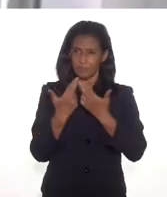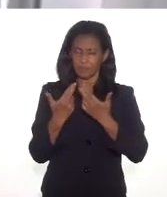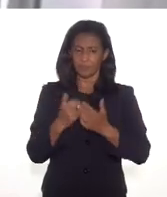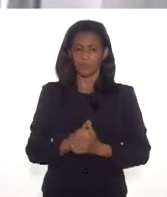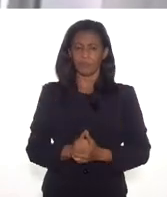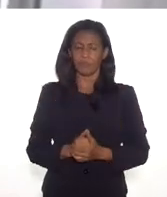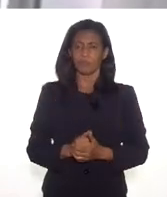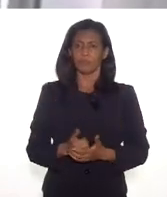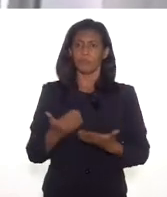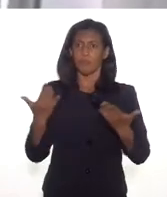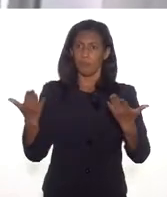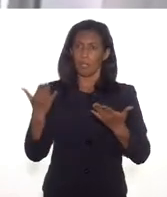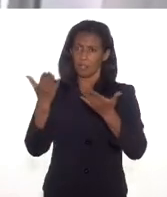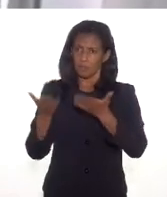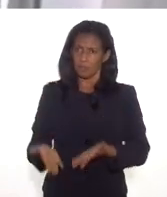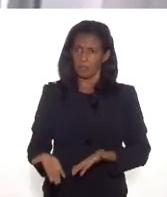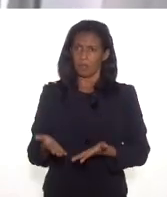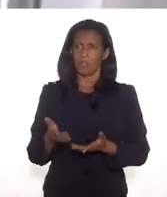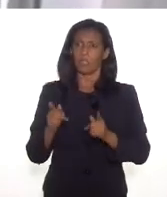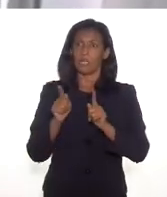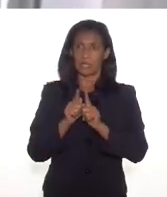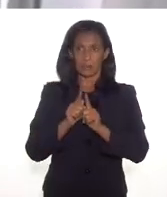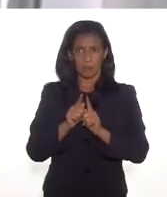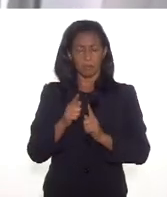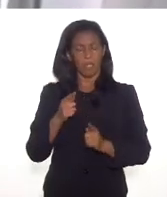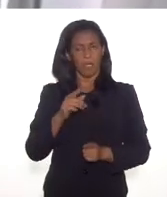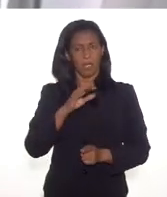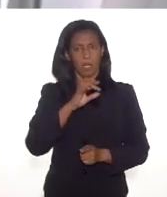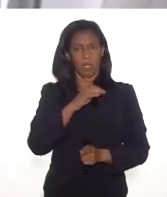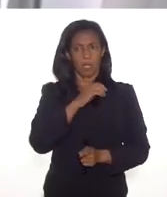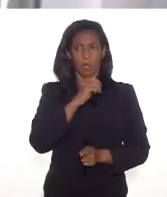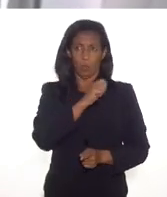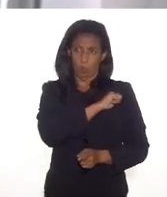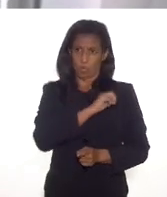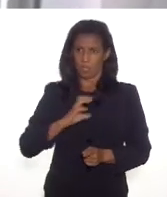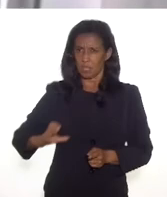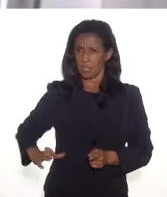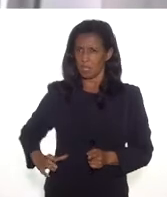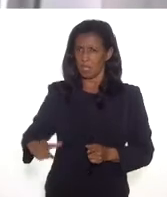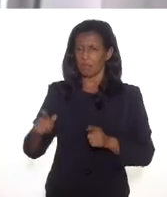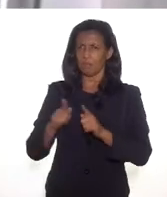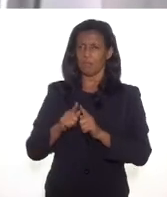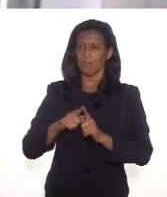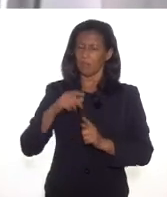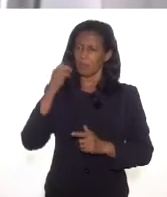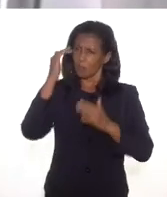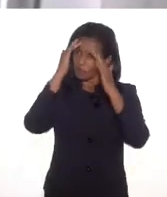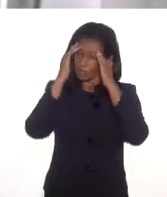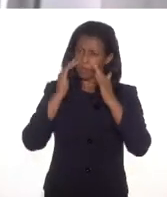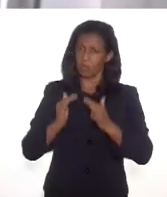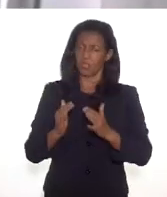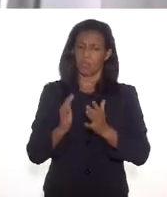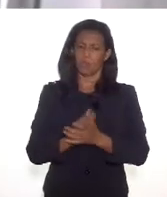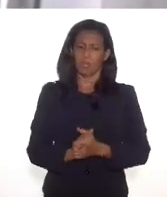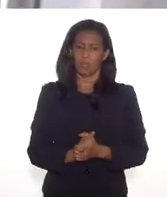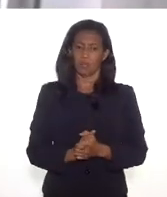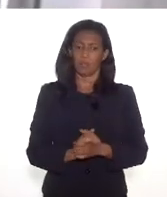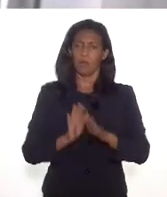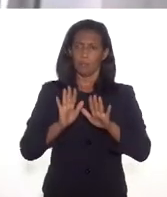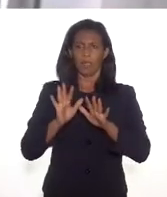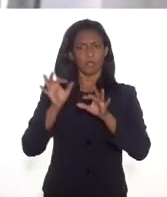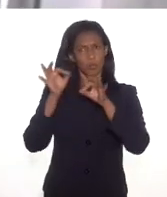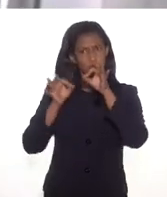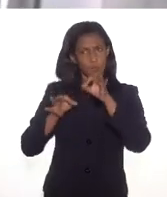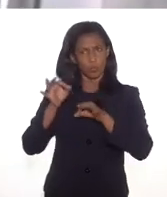Vossa Excelência, deputado André Ciliano, e eu me associo a isso, foram desagravados. Mas, a meu ver, é justo o